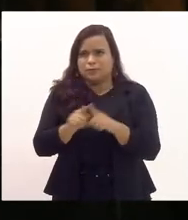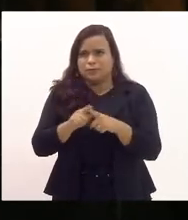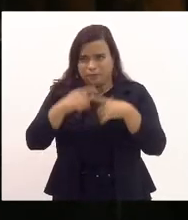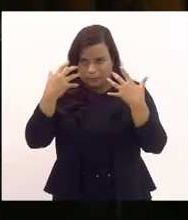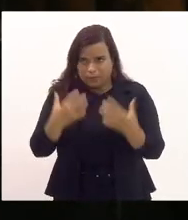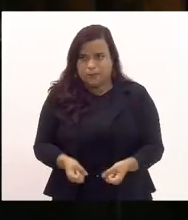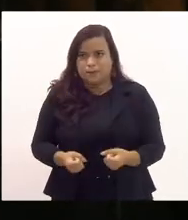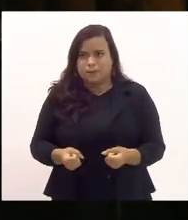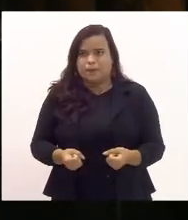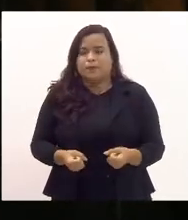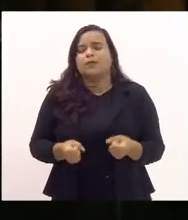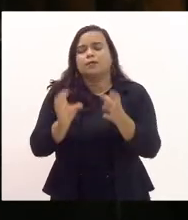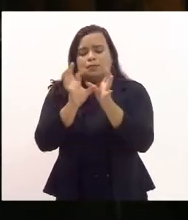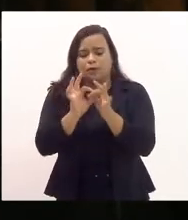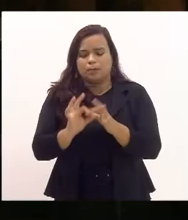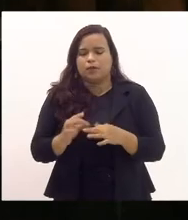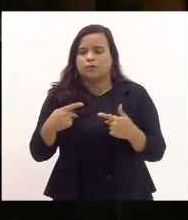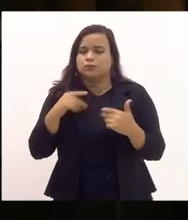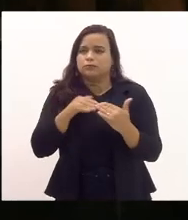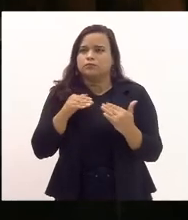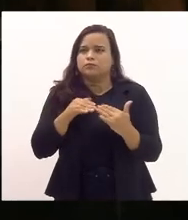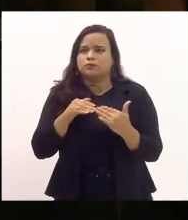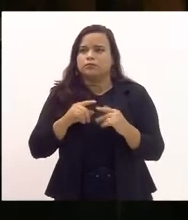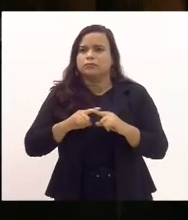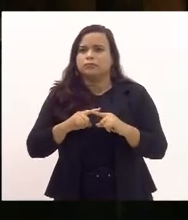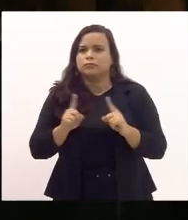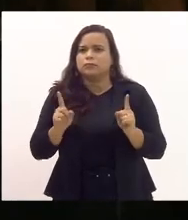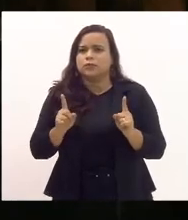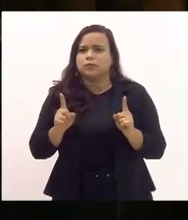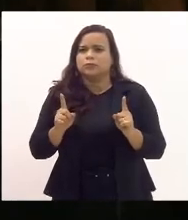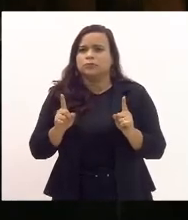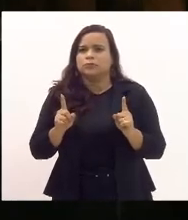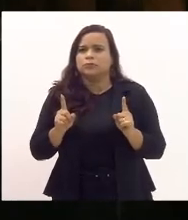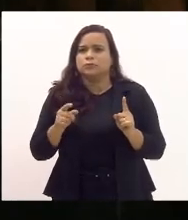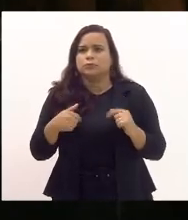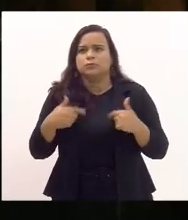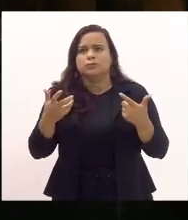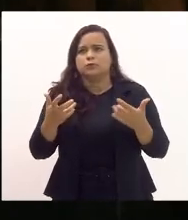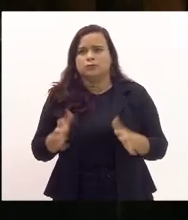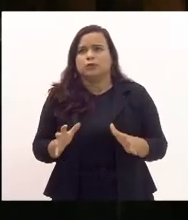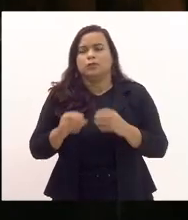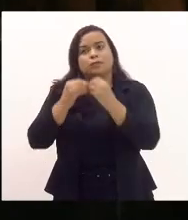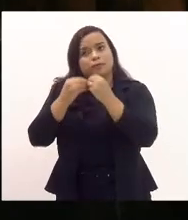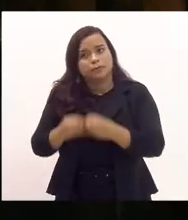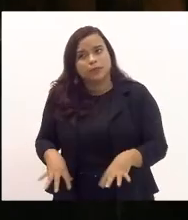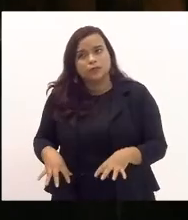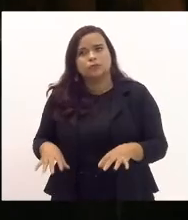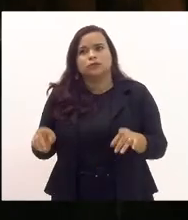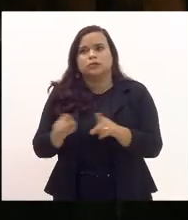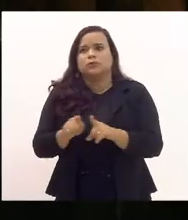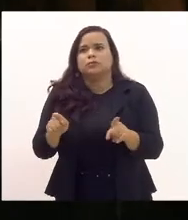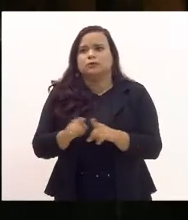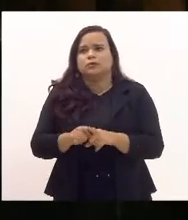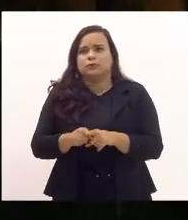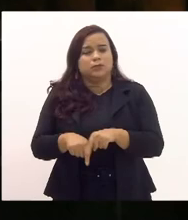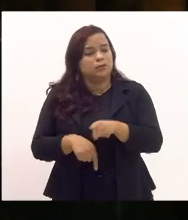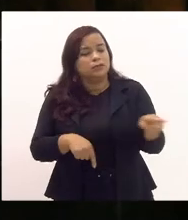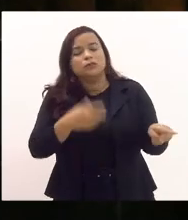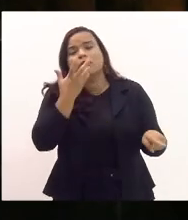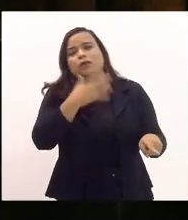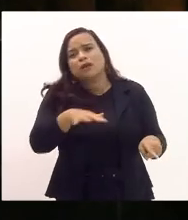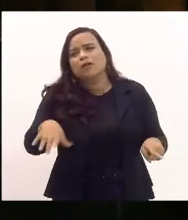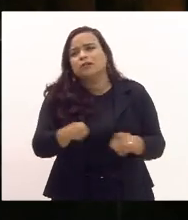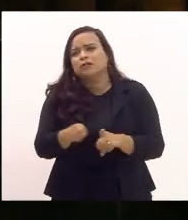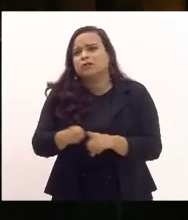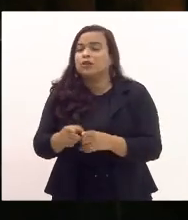que eu acabei de falar mas que não venha deturpar e destruir a inocência das nossas crianças